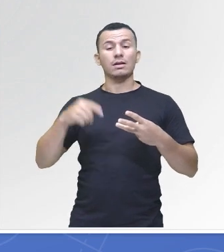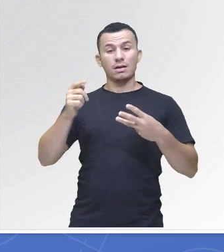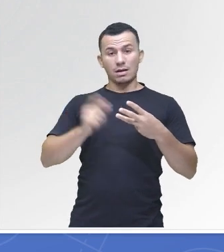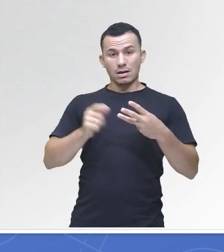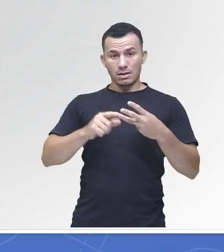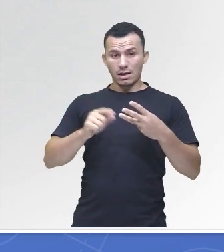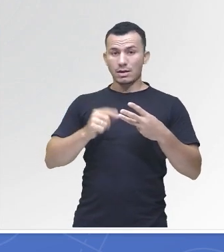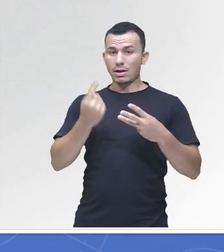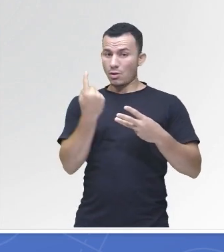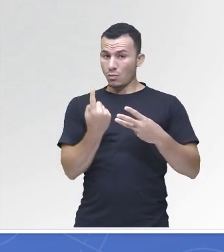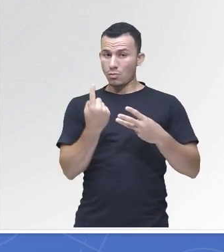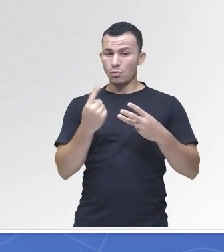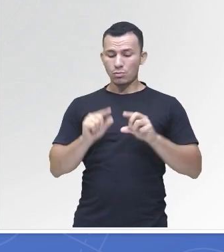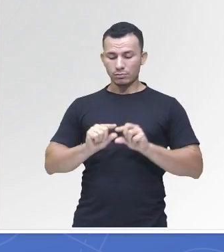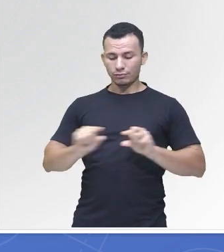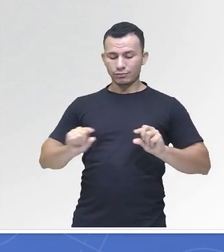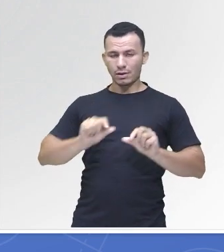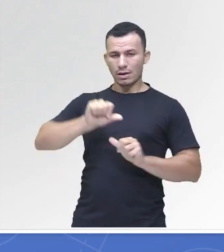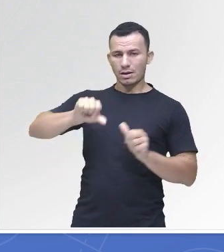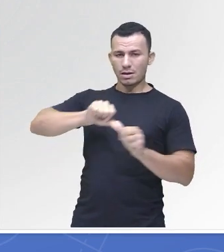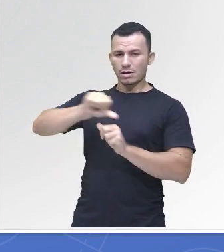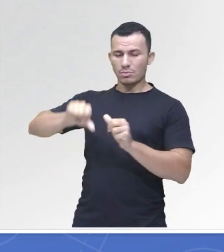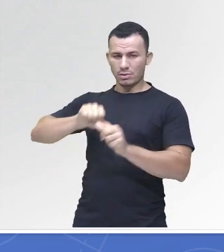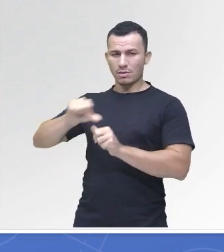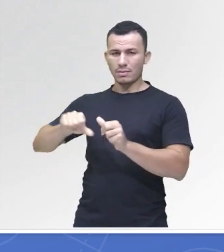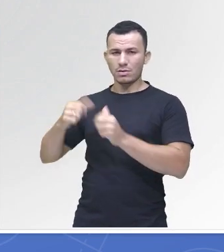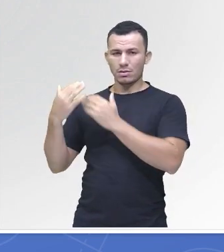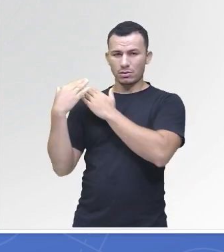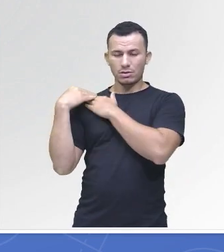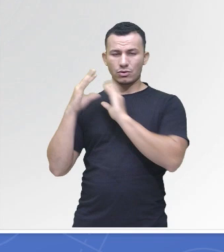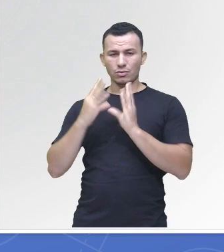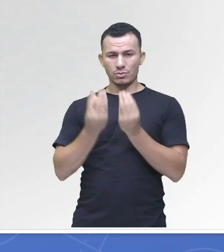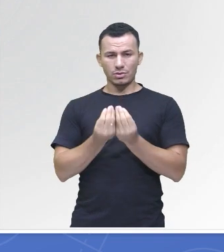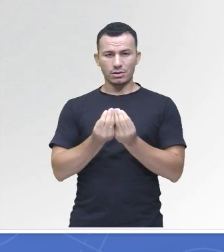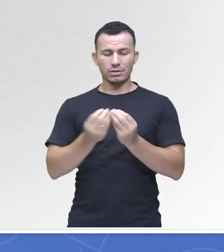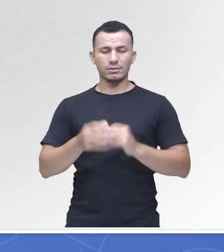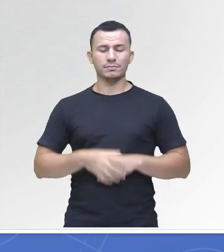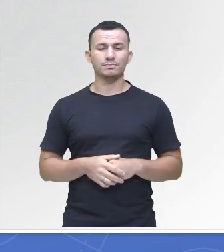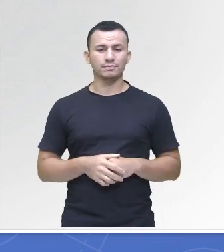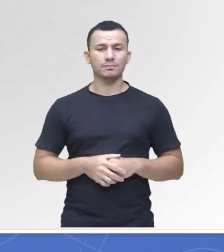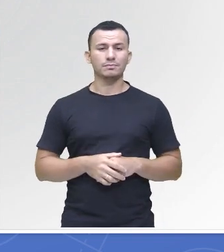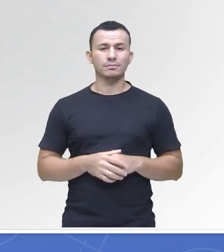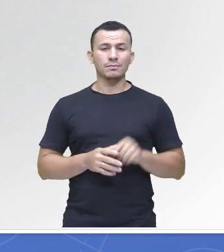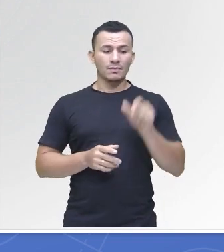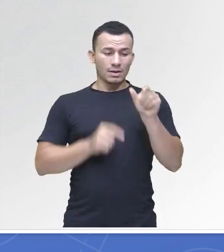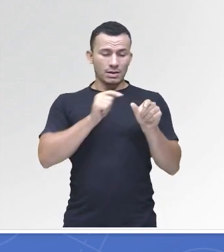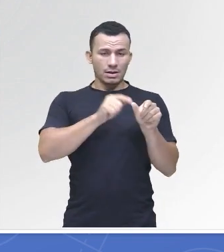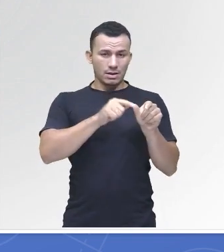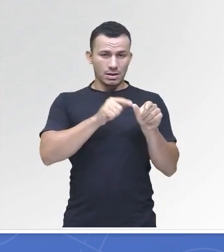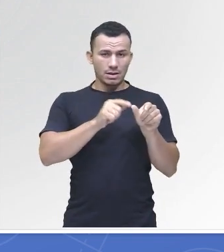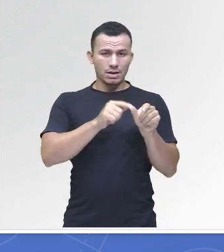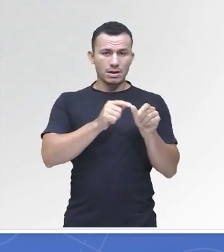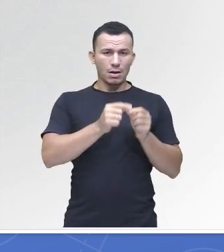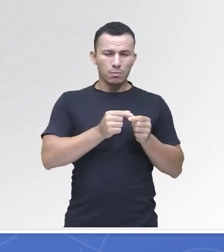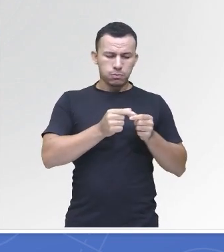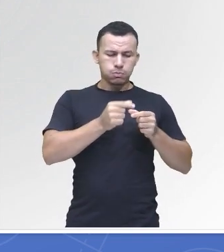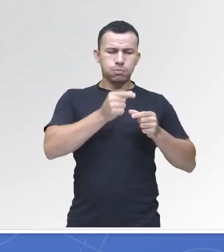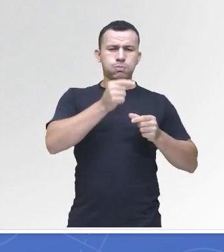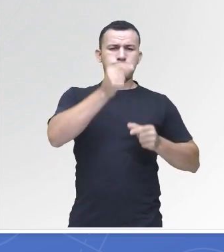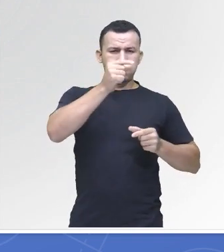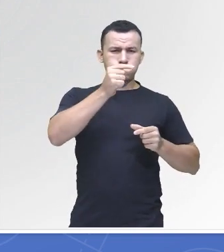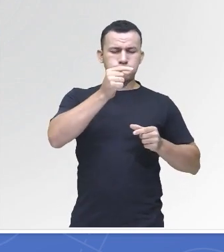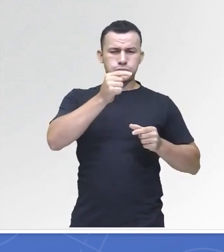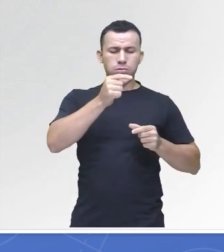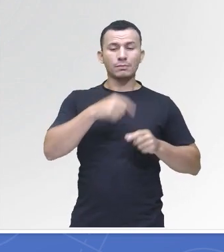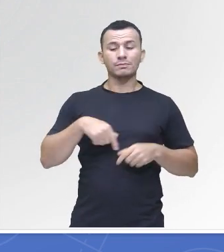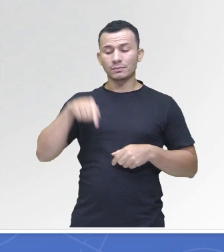Troca de substâncias. A artéria vai ter um calibre maior, tá bom? E a veia, presença de válvulas para